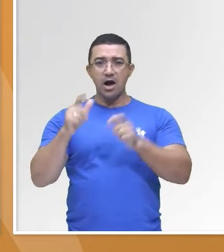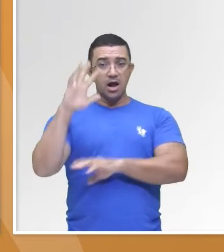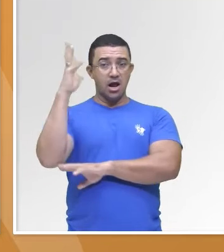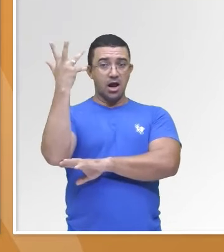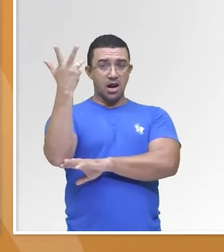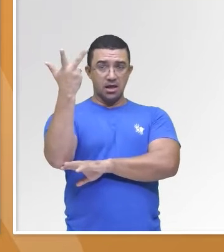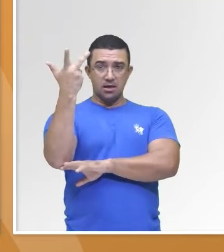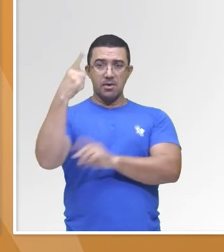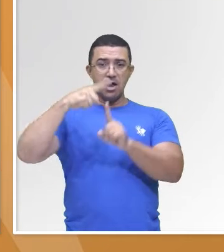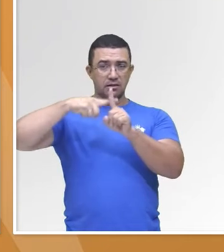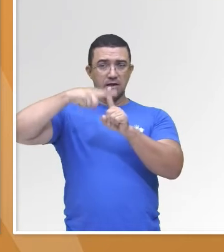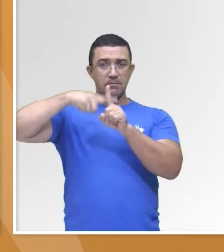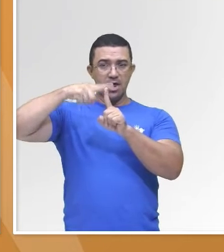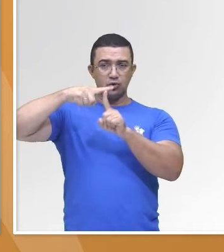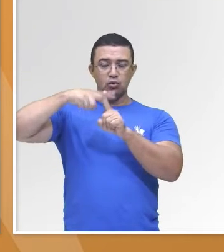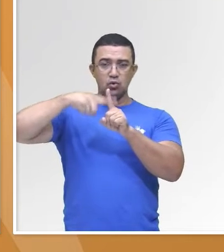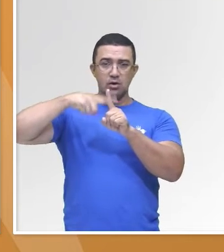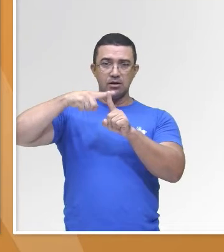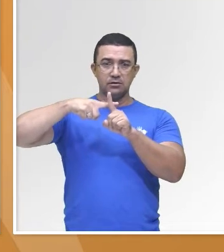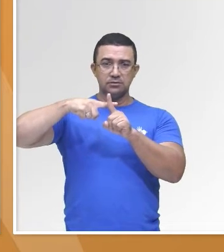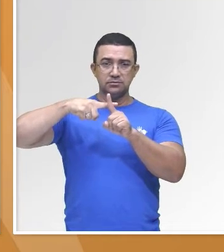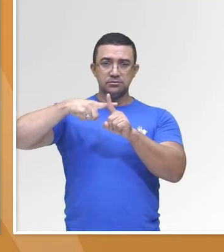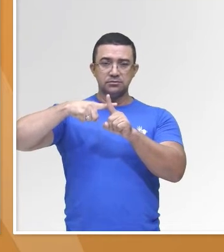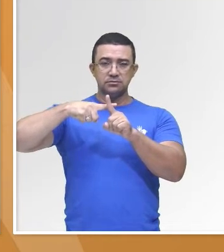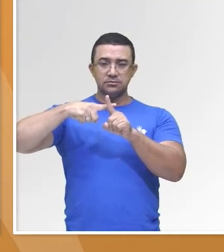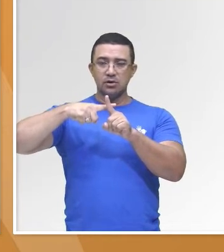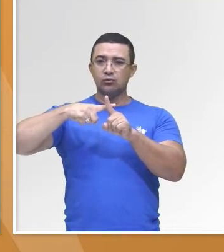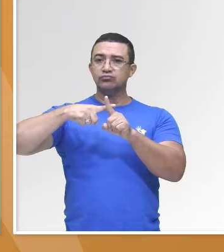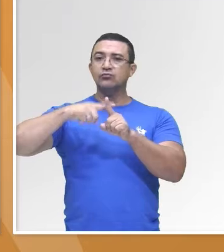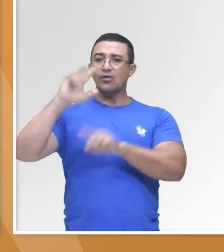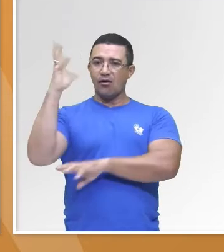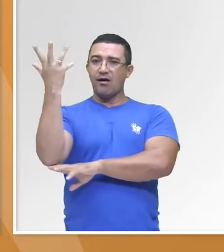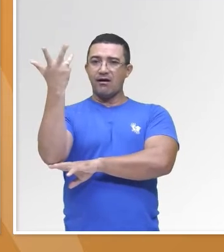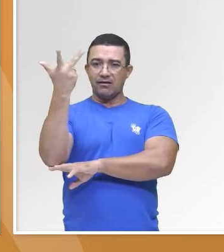o quê? Que o clima ele vai ser